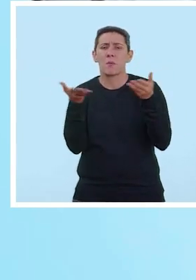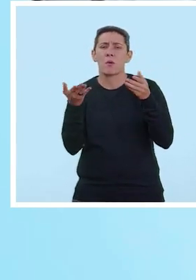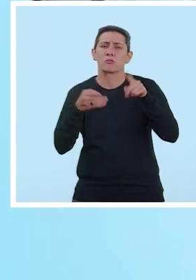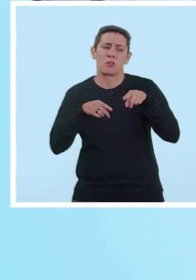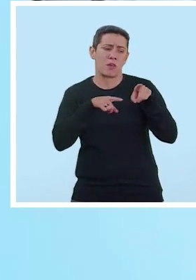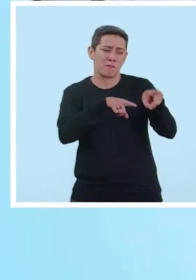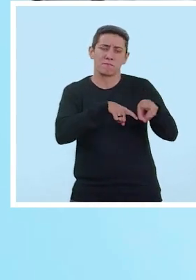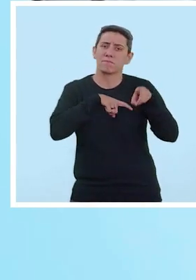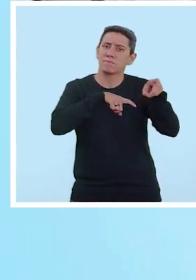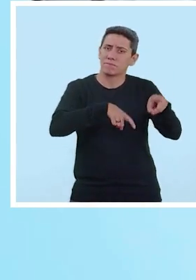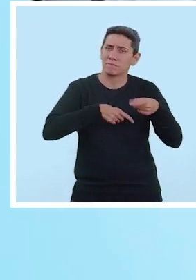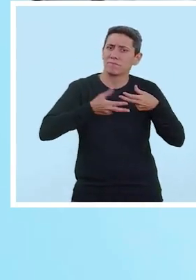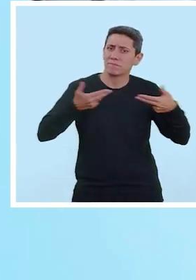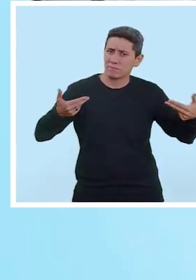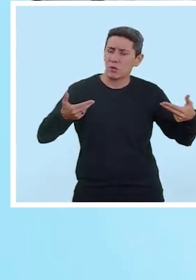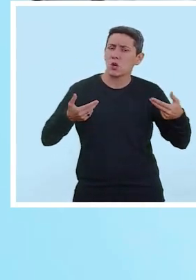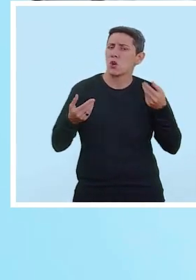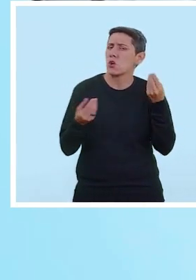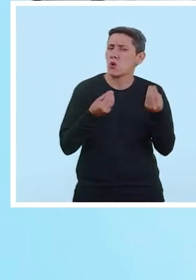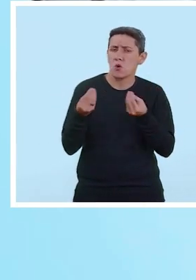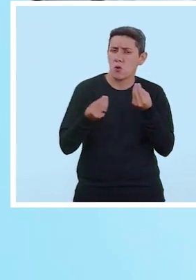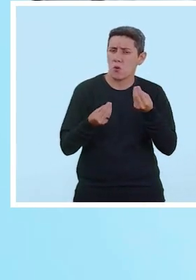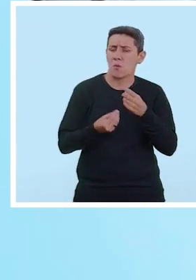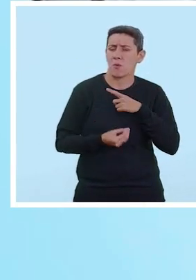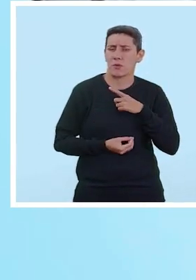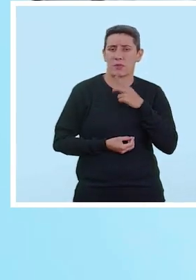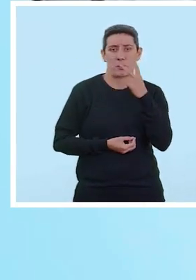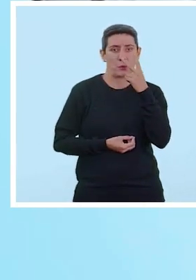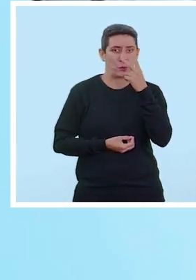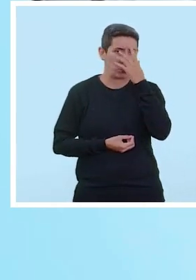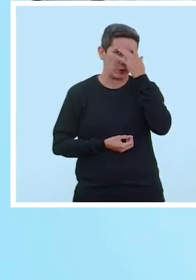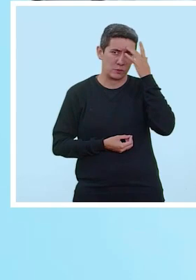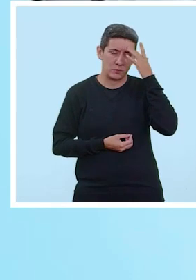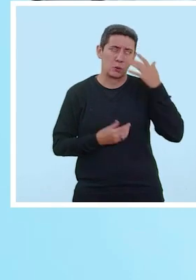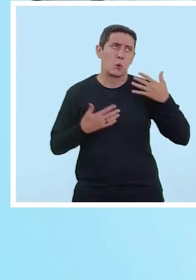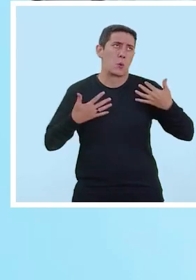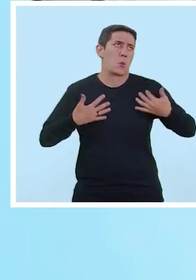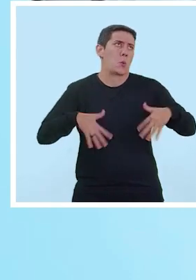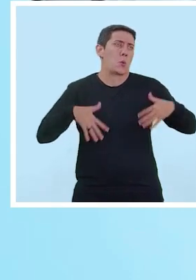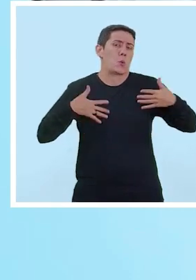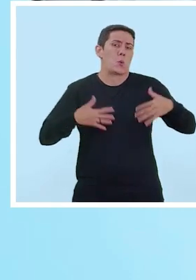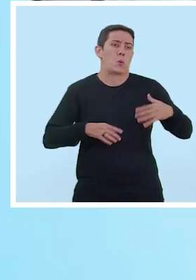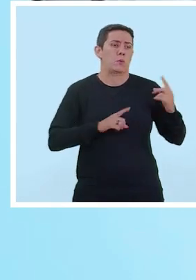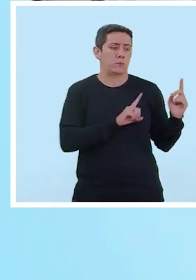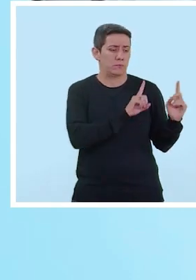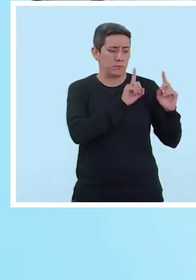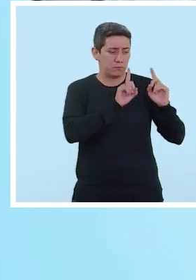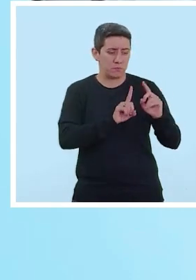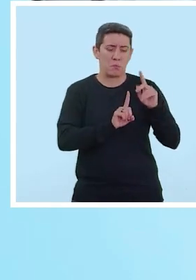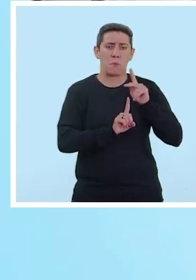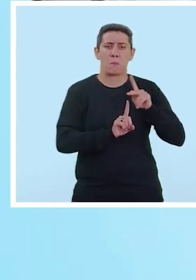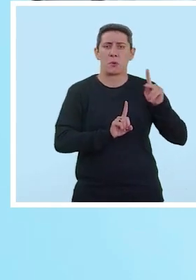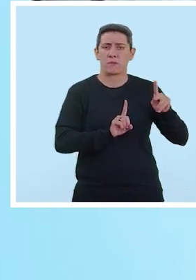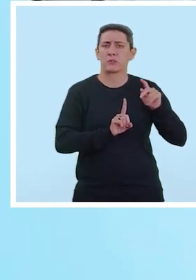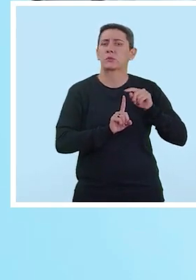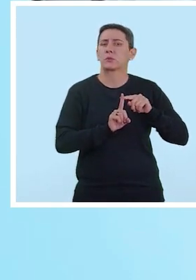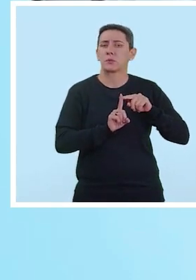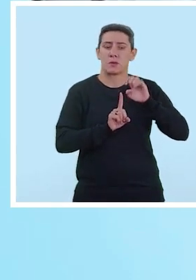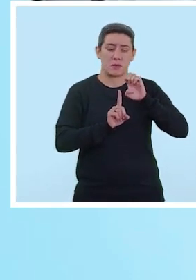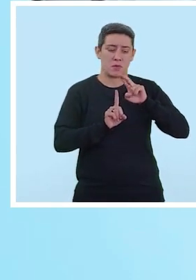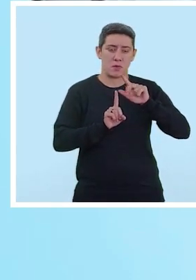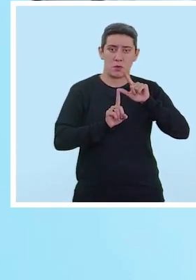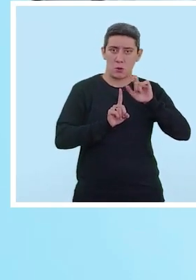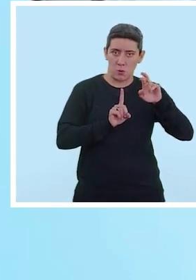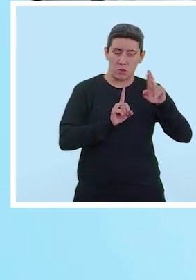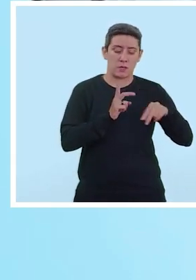pecuária e aqui nós contamos com dois dos maiores e renove os docentes aqui do país o professor eu né